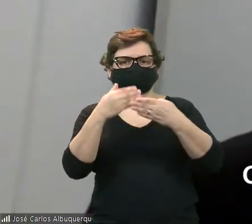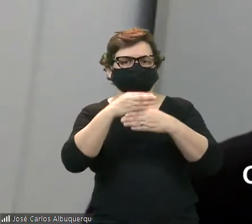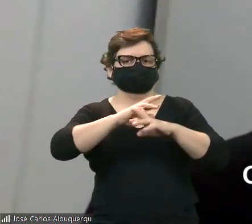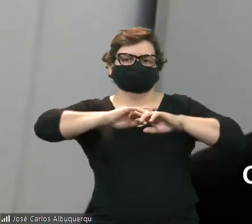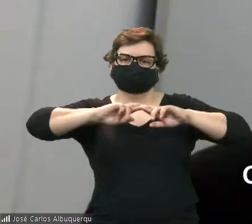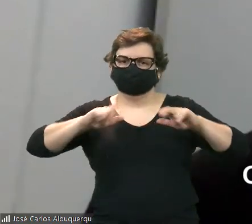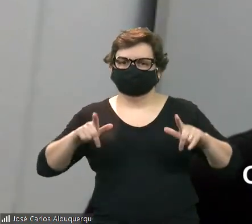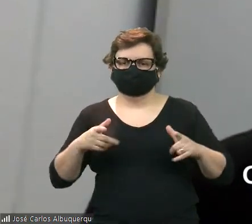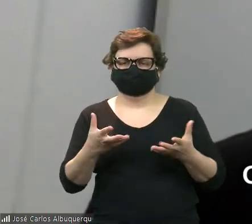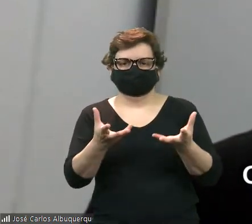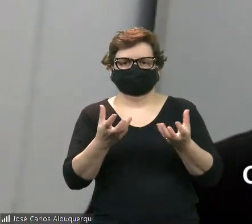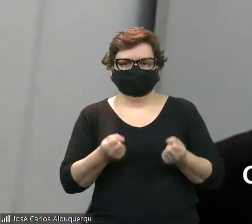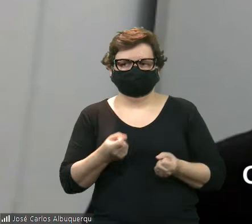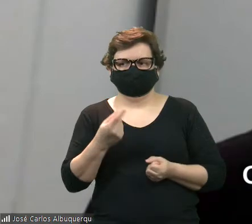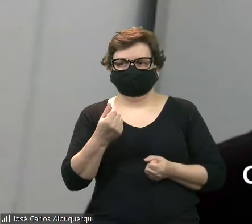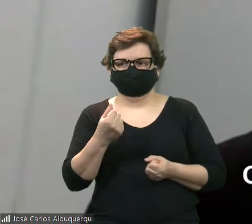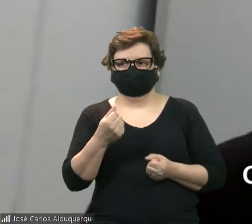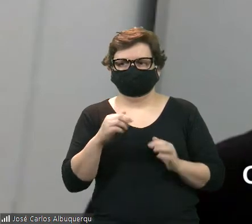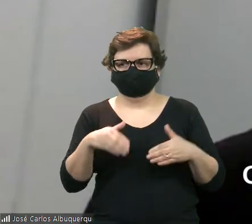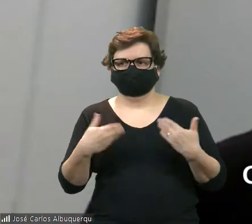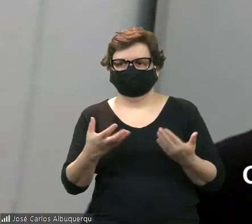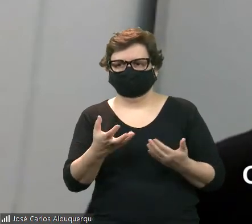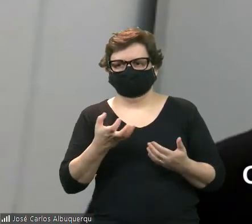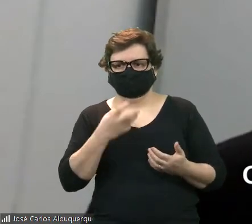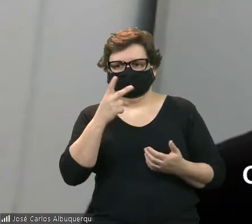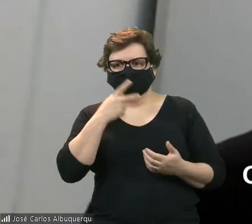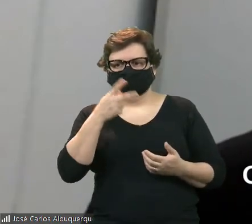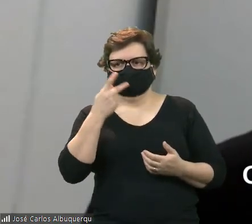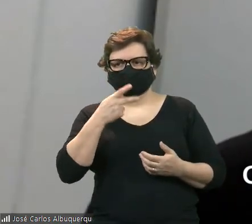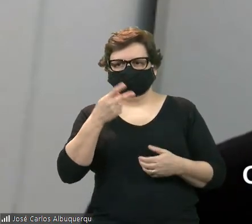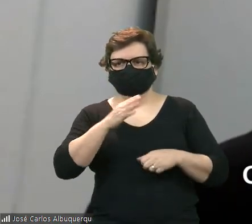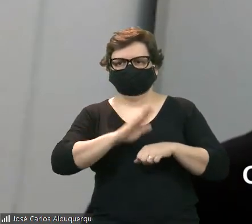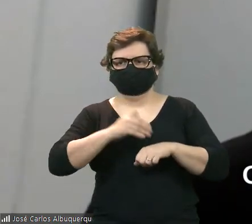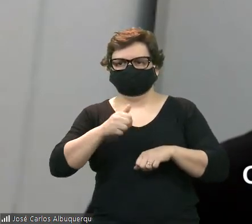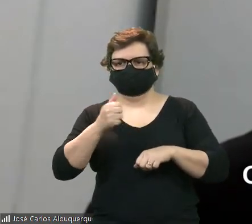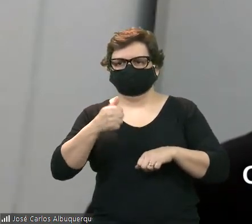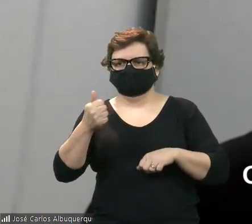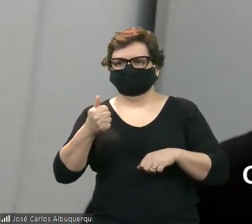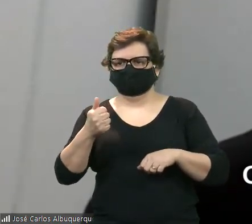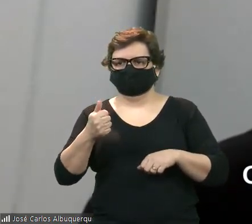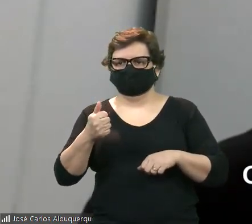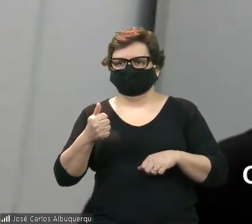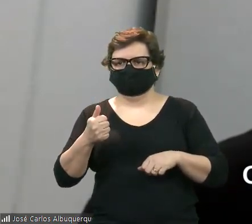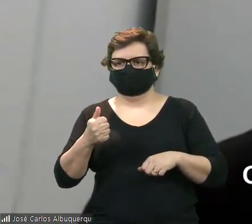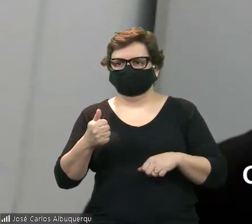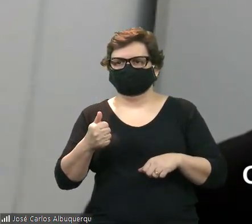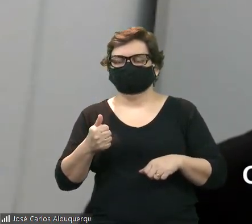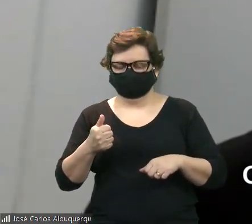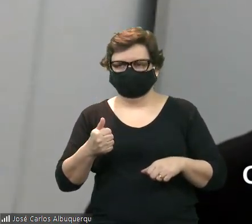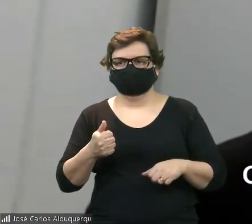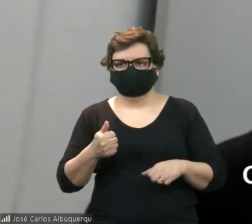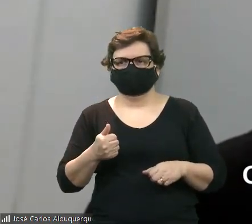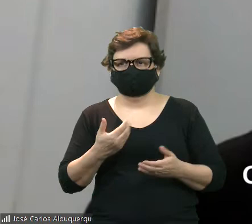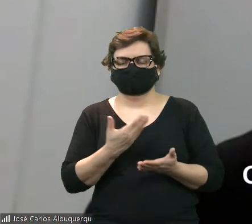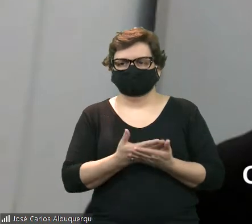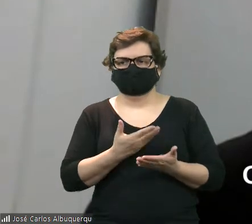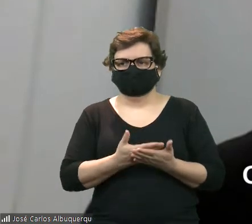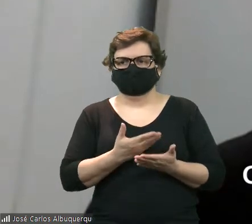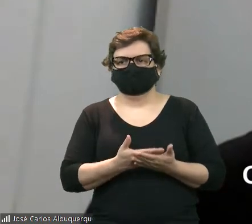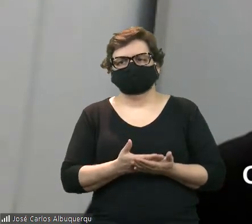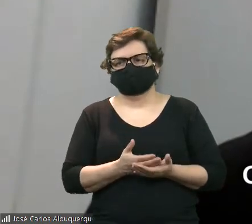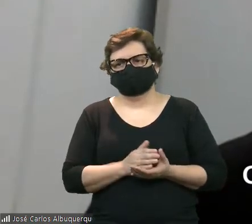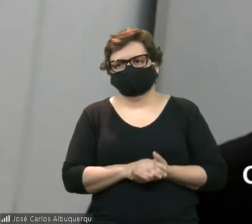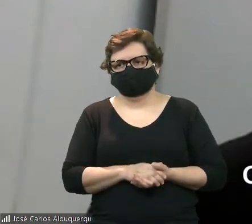Por fim, gostaria de sugerir um melhor estudo das medidas, pois deve sim haver